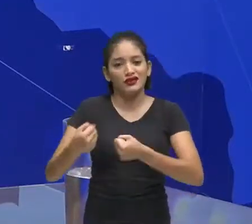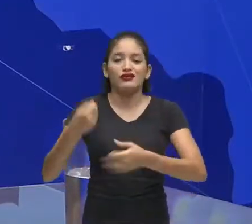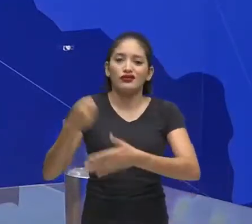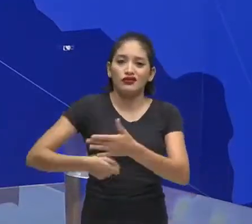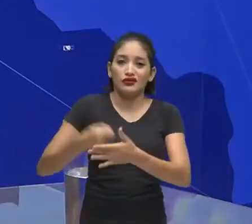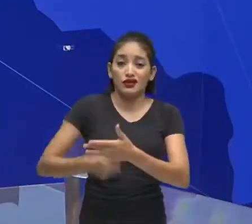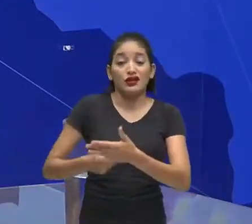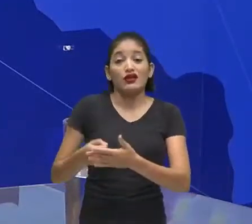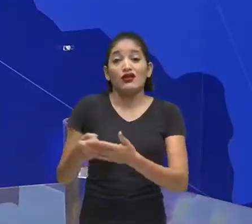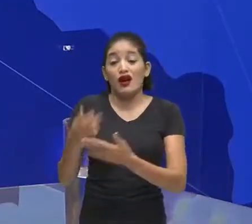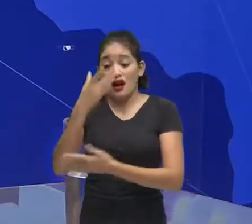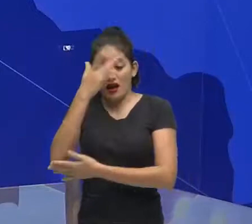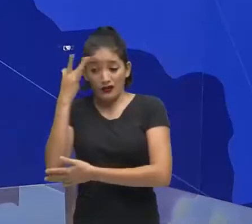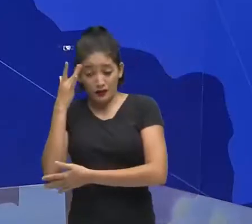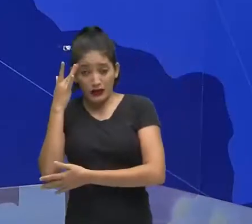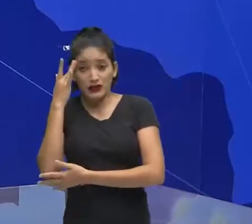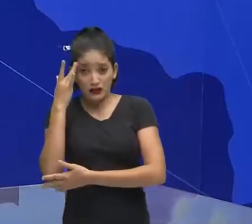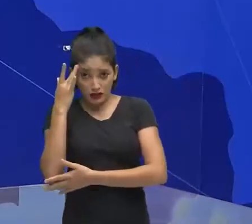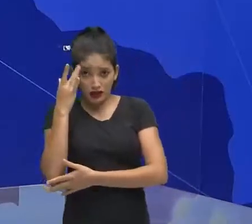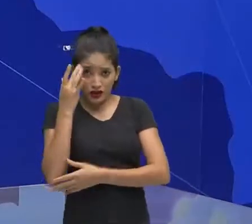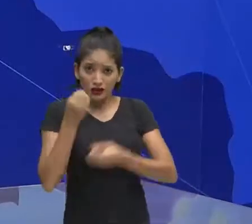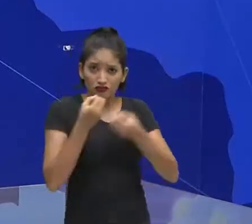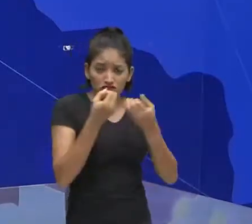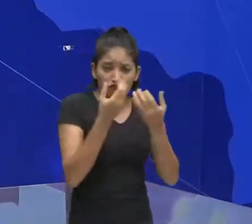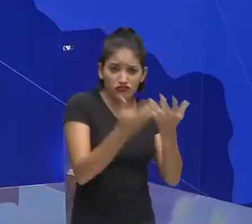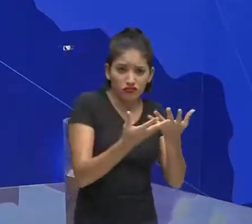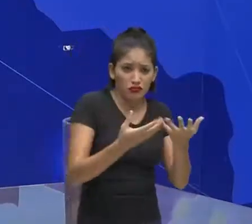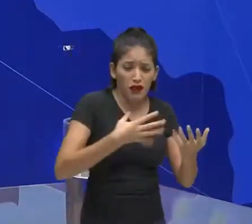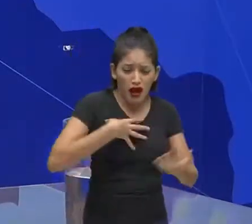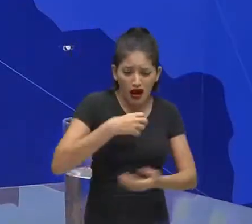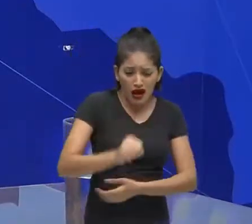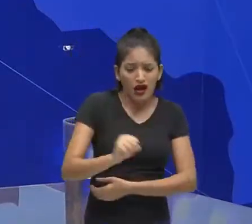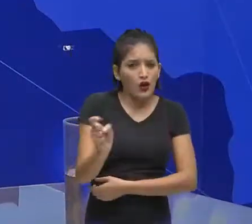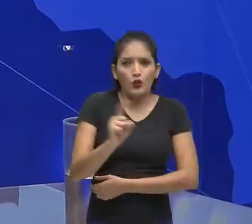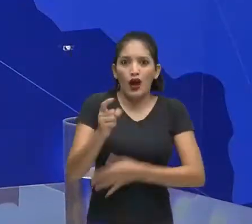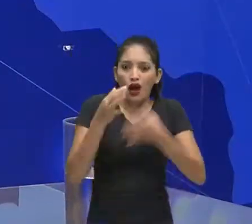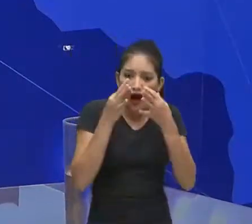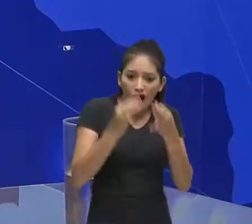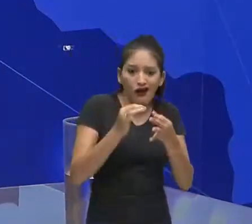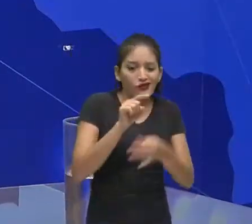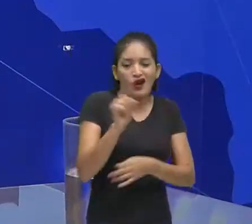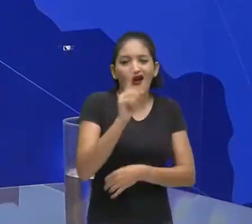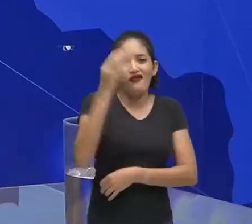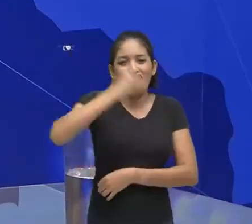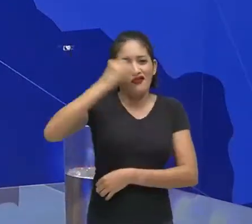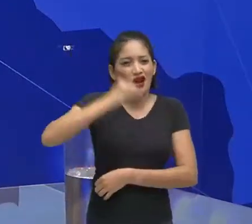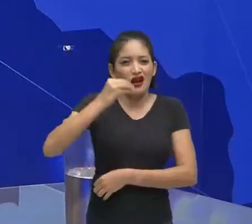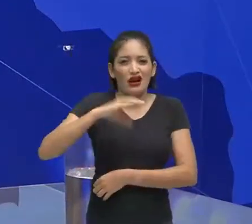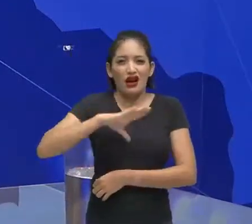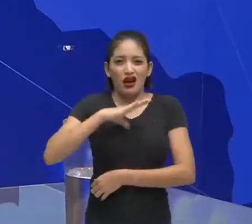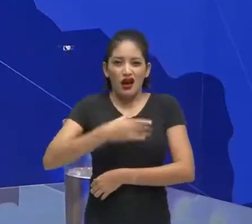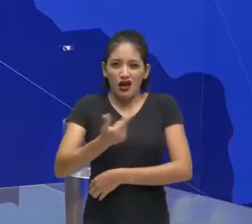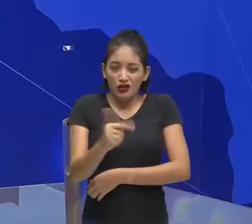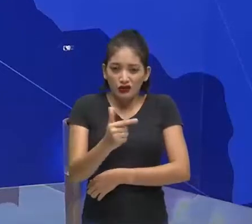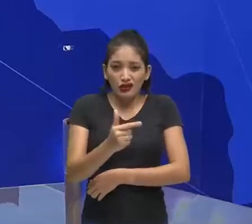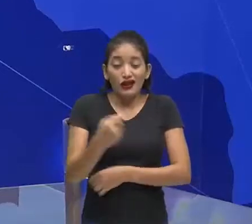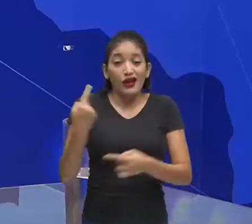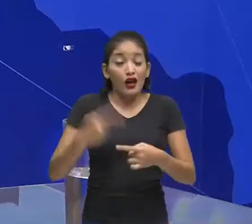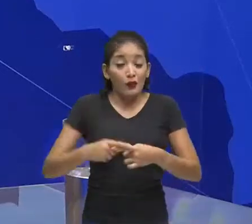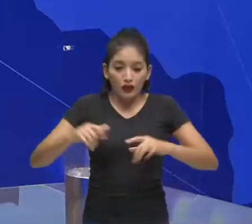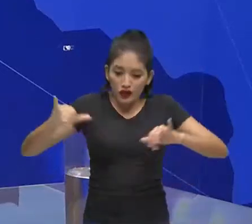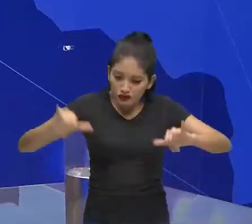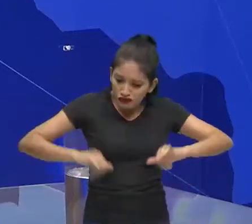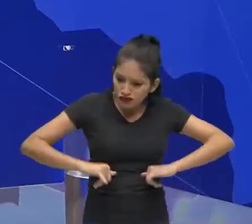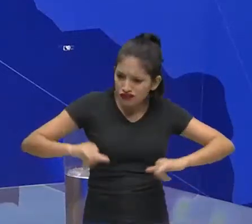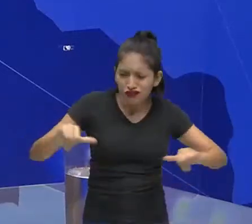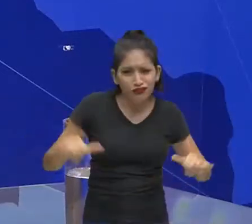que posiciona a ideia do suicídio, ela não quer chamar atenção. Ela não é fraca, ela não é covarde. Ela está num nível de sofrimento muito